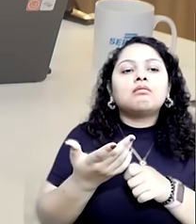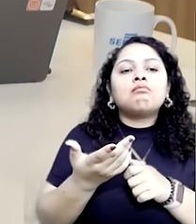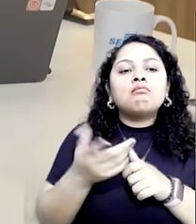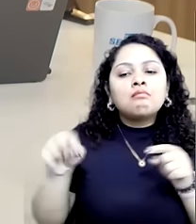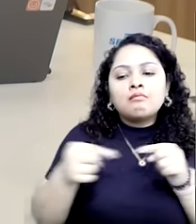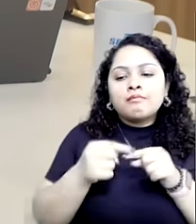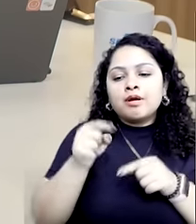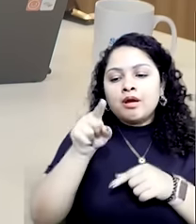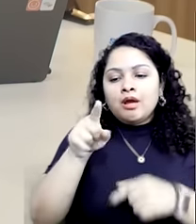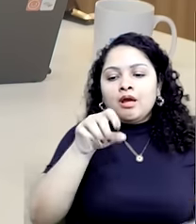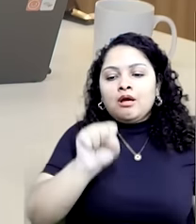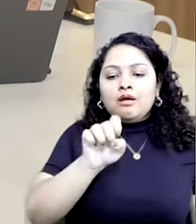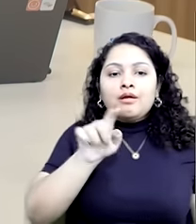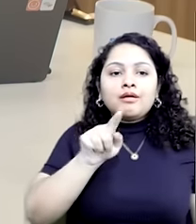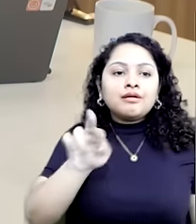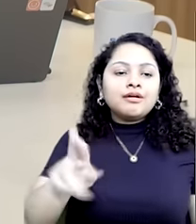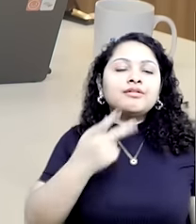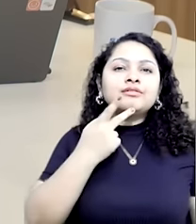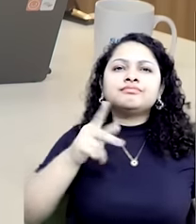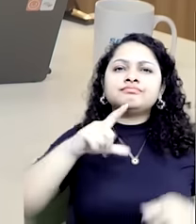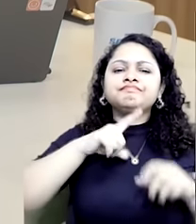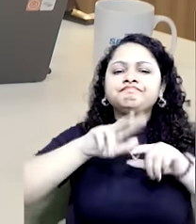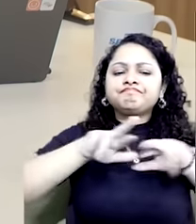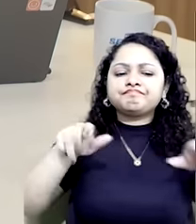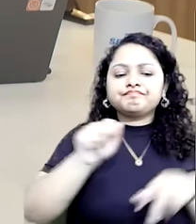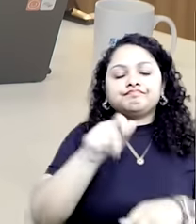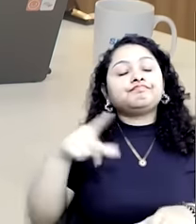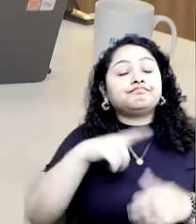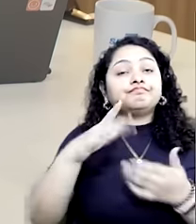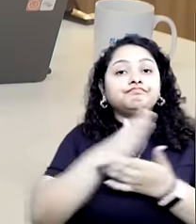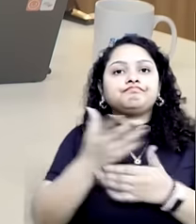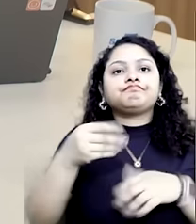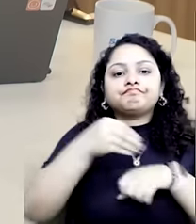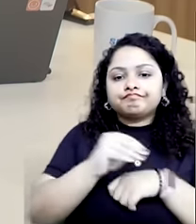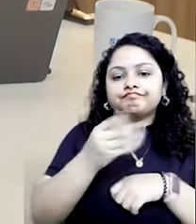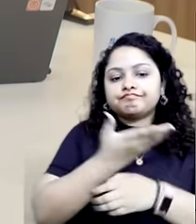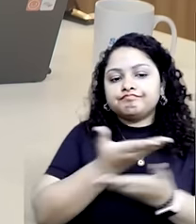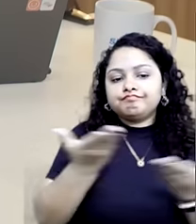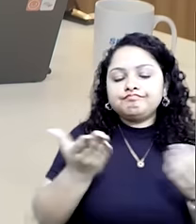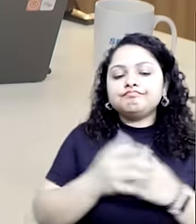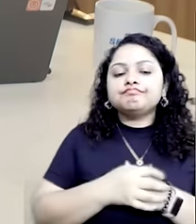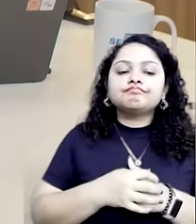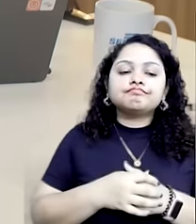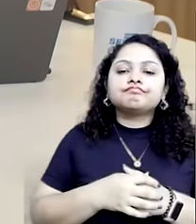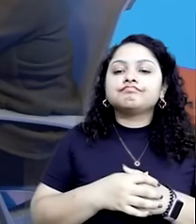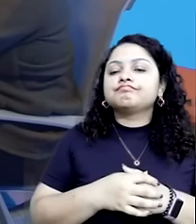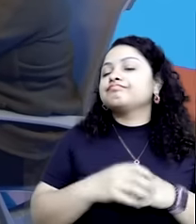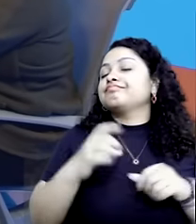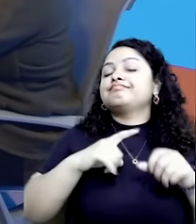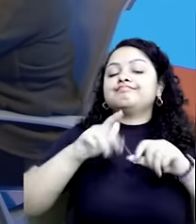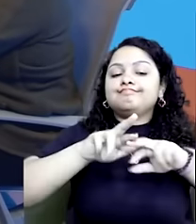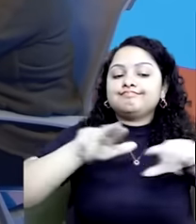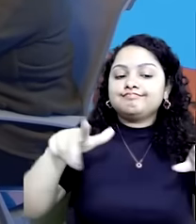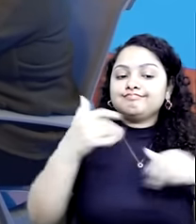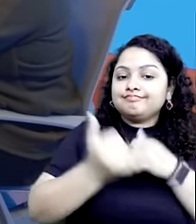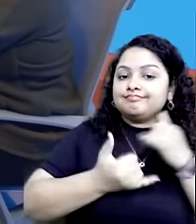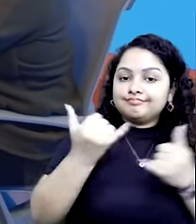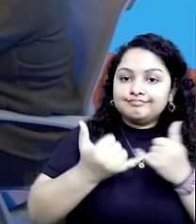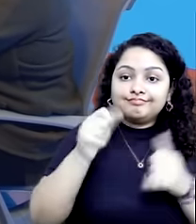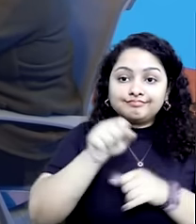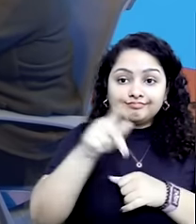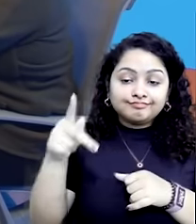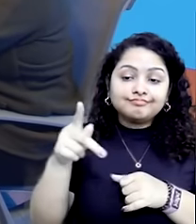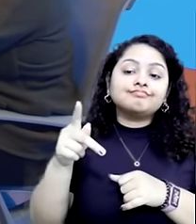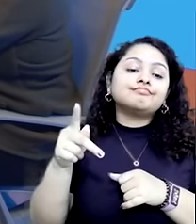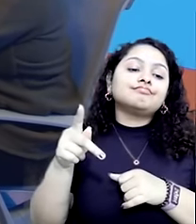no que o César trouxe são muitos aplicativos mas tem algum que você recomende PR os nossos empreendedores vários eu até brinco assim a questão de aplicativo